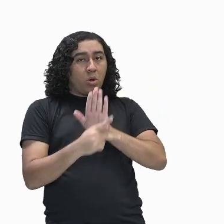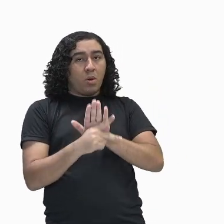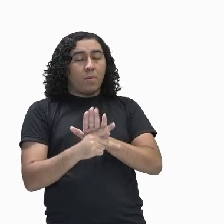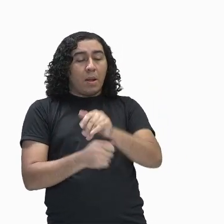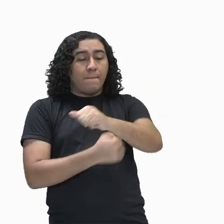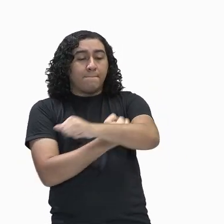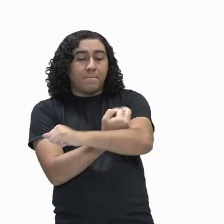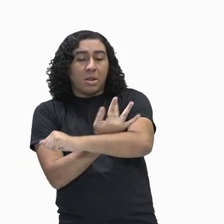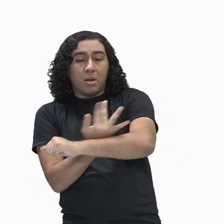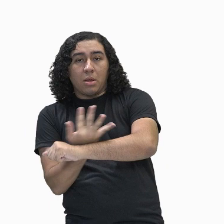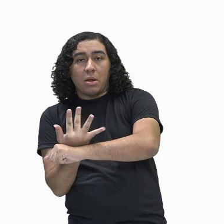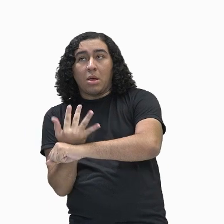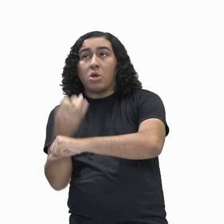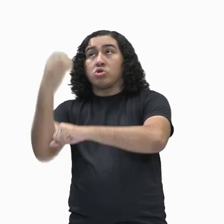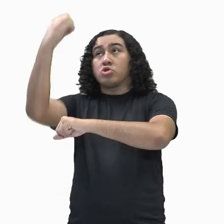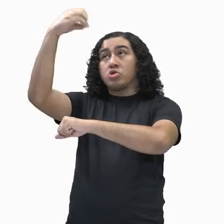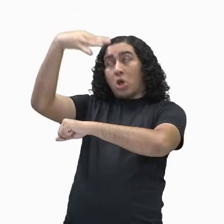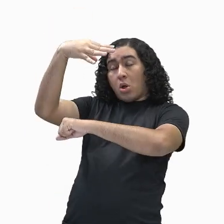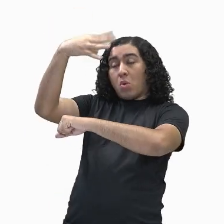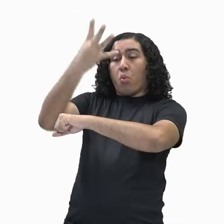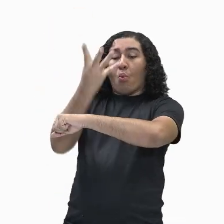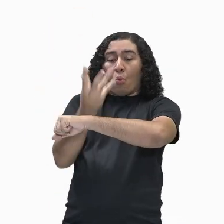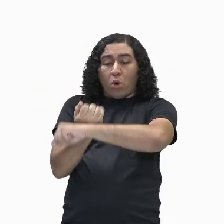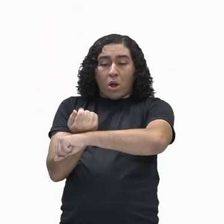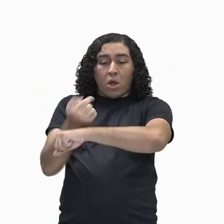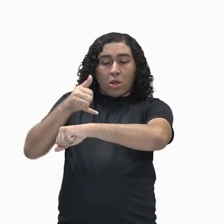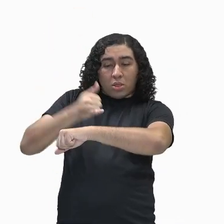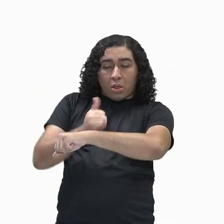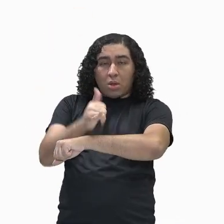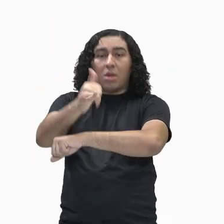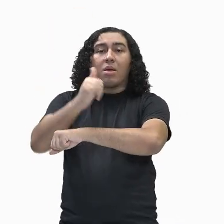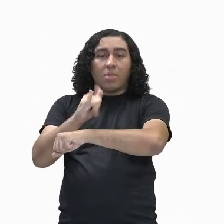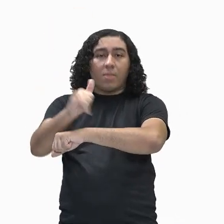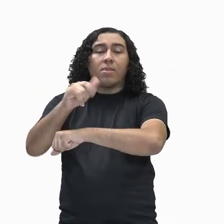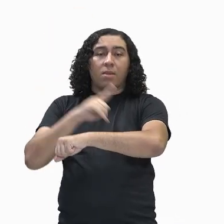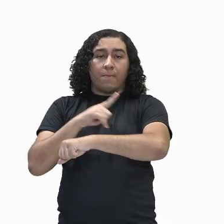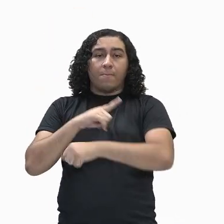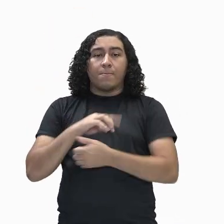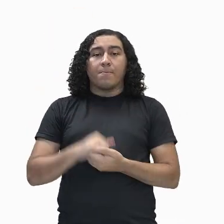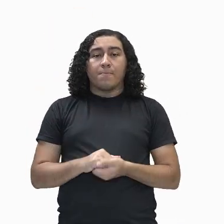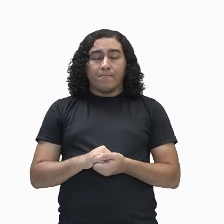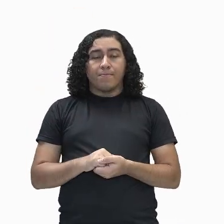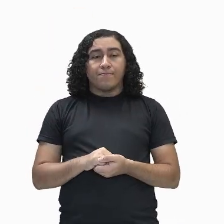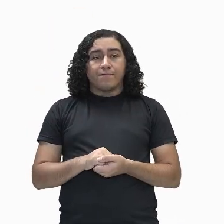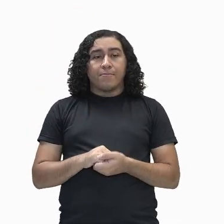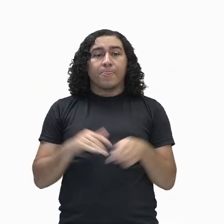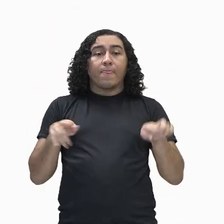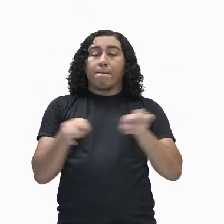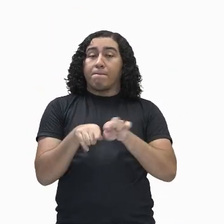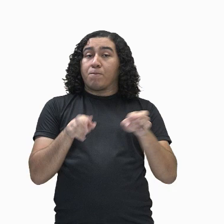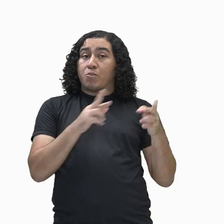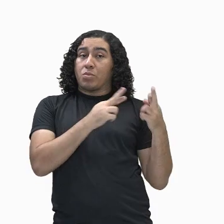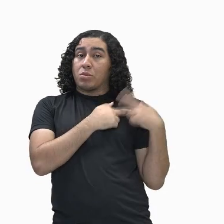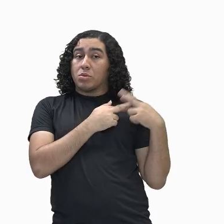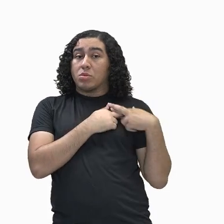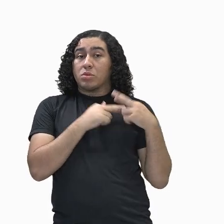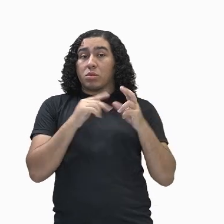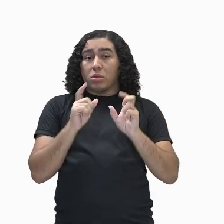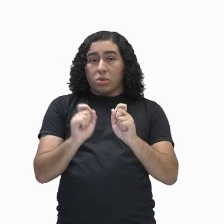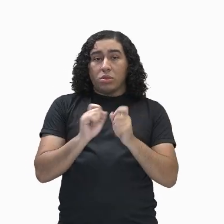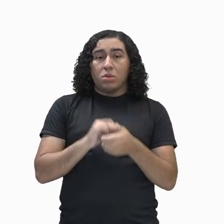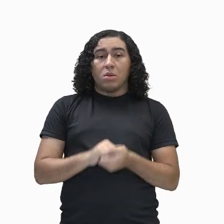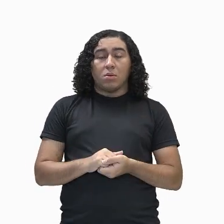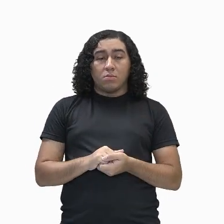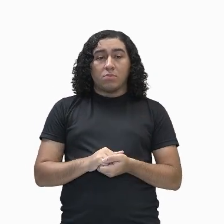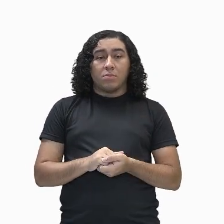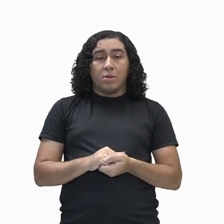da fotossíntese realizada por essas algas unicelulares. Elas também são responsáveis, gente, por